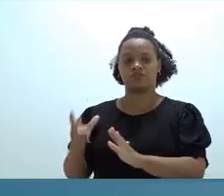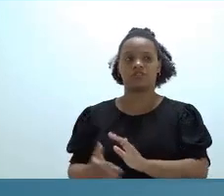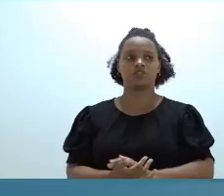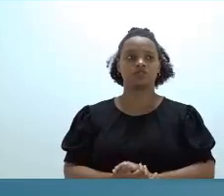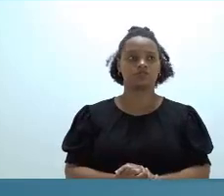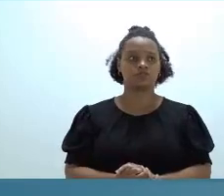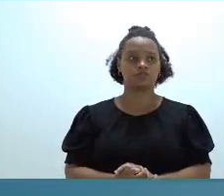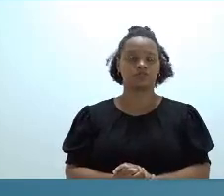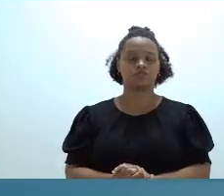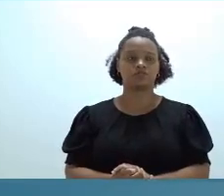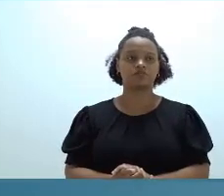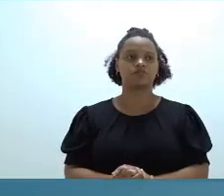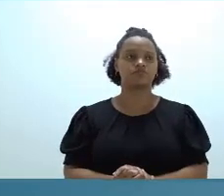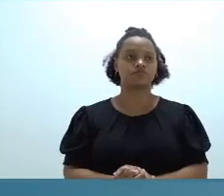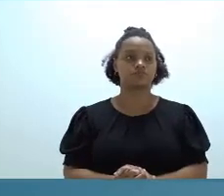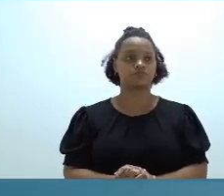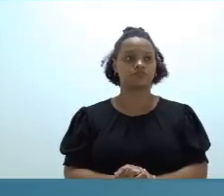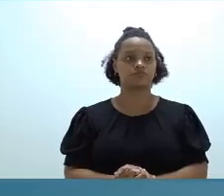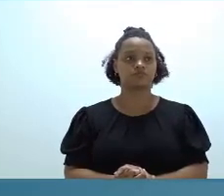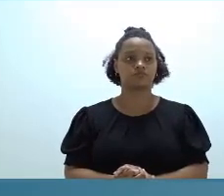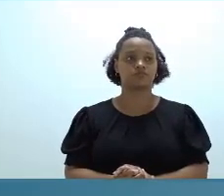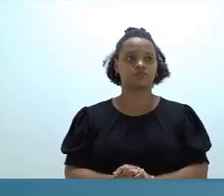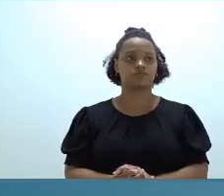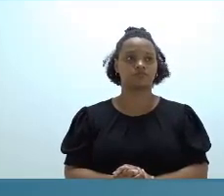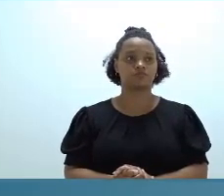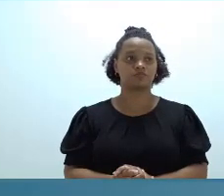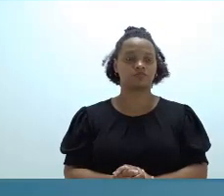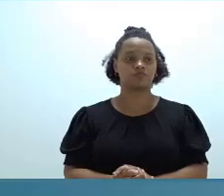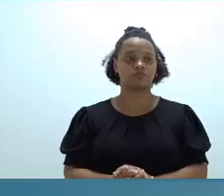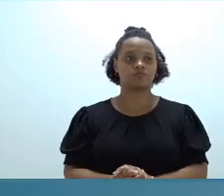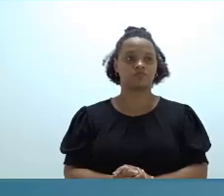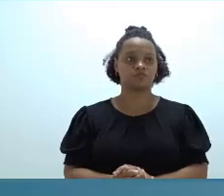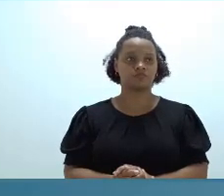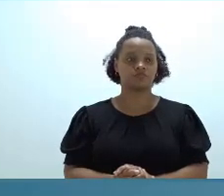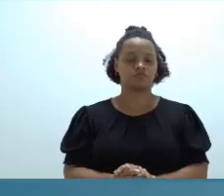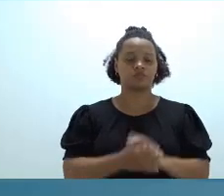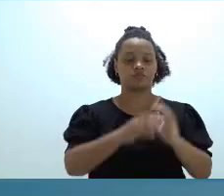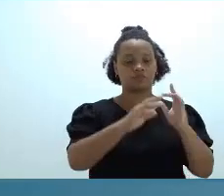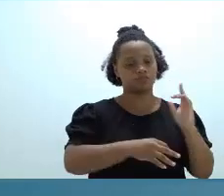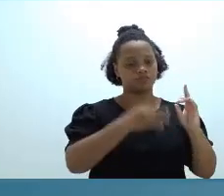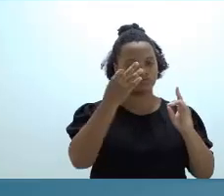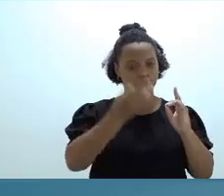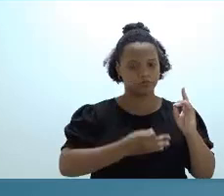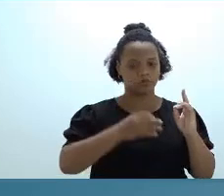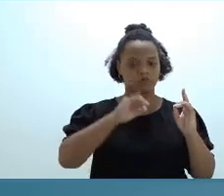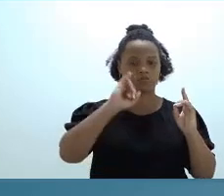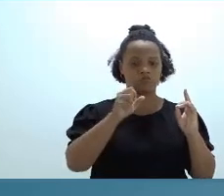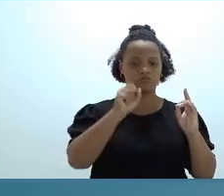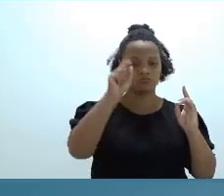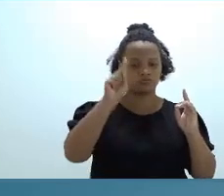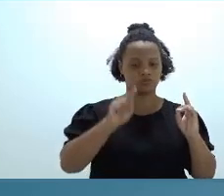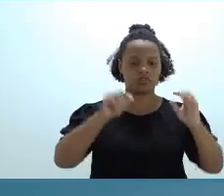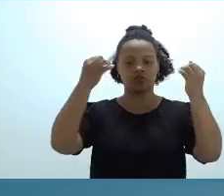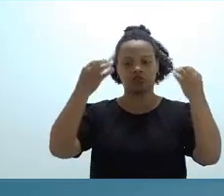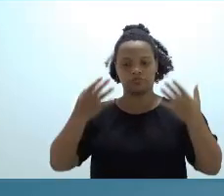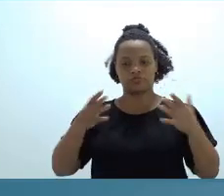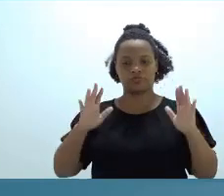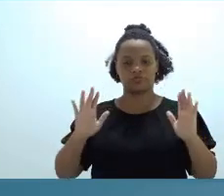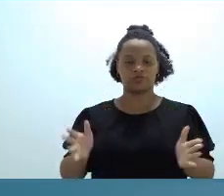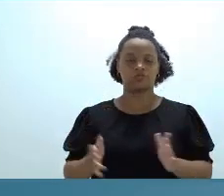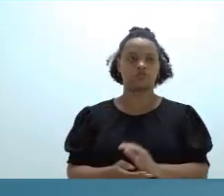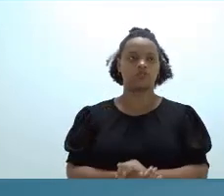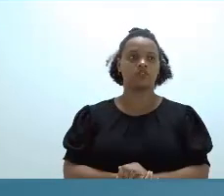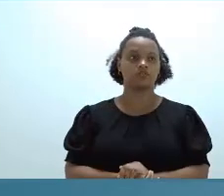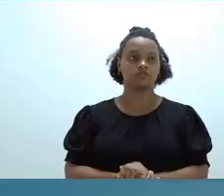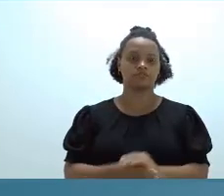presente, como tem escrito meus colegas e Alberto, trata-se de uma